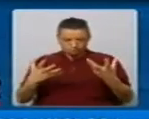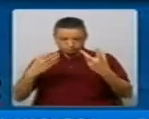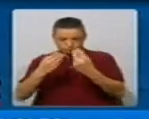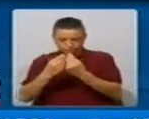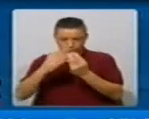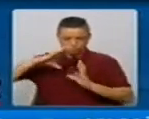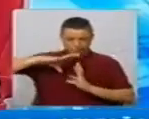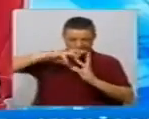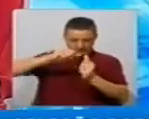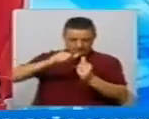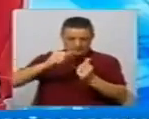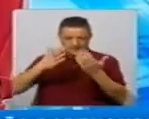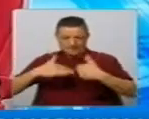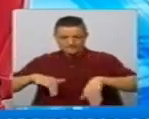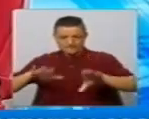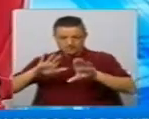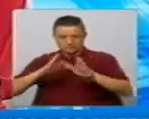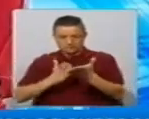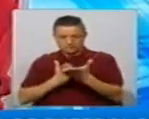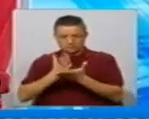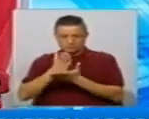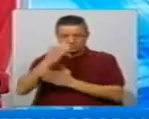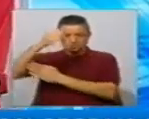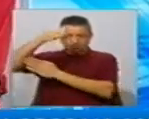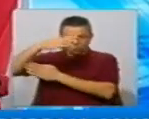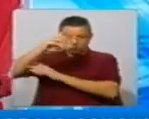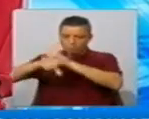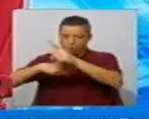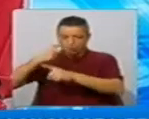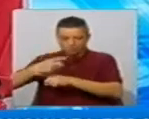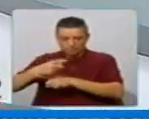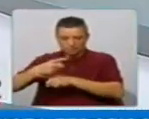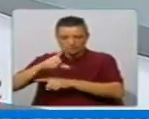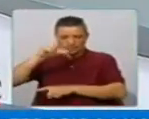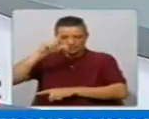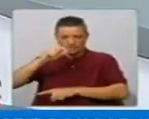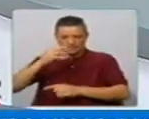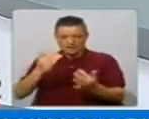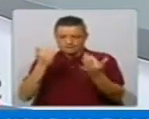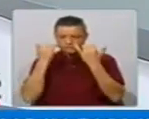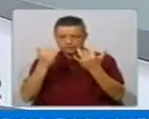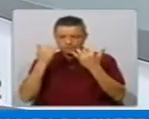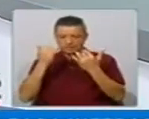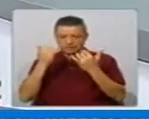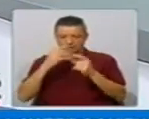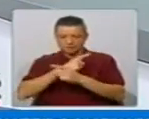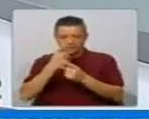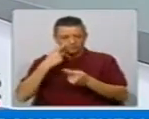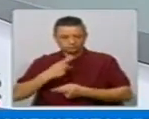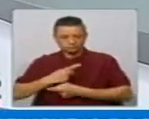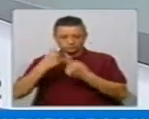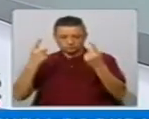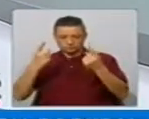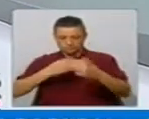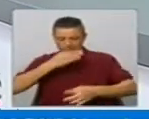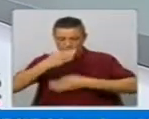planetária. Miguel, e continuamos a falar de luz, de uma outra luz, e temos também notícias de um velho conhecido. Sim, vamos falar